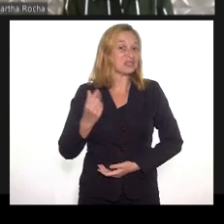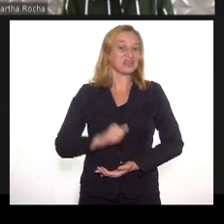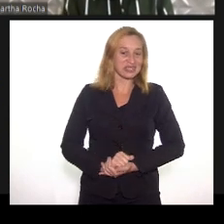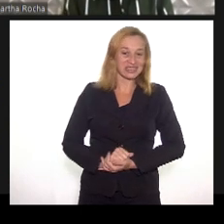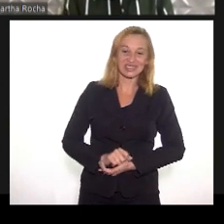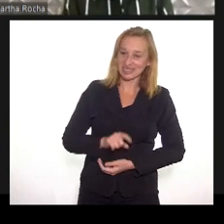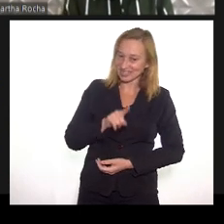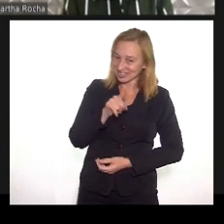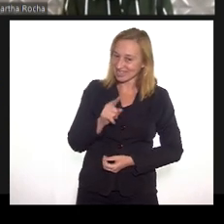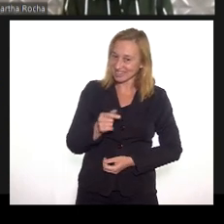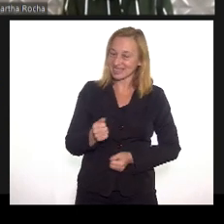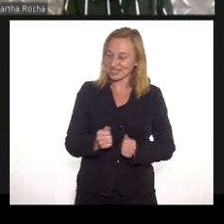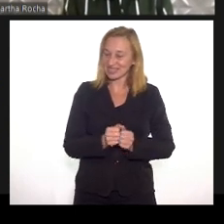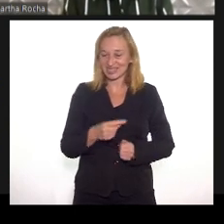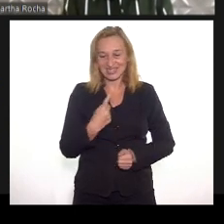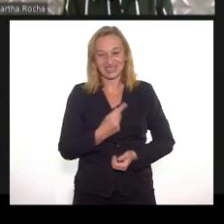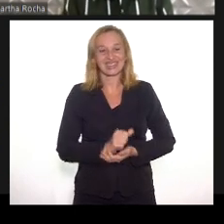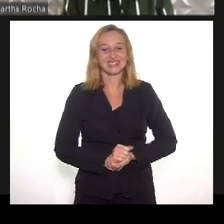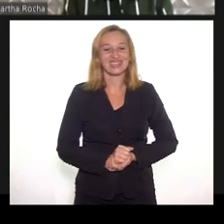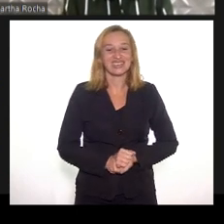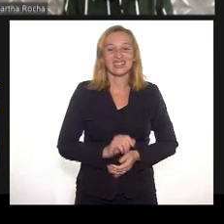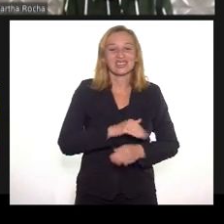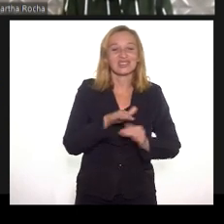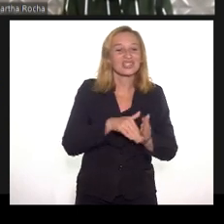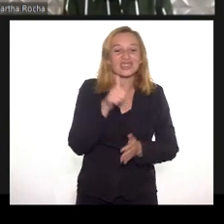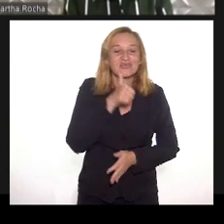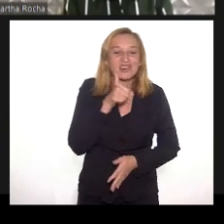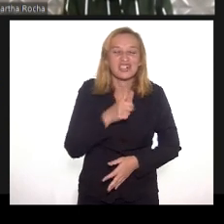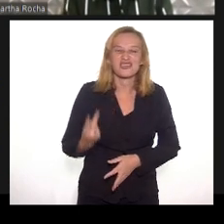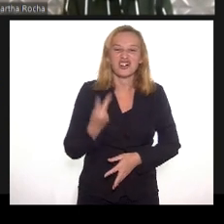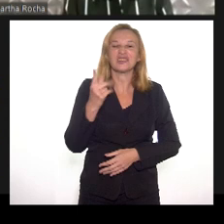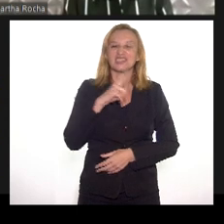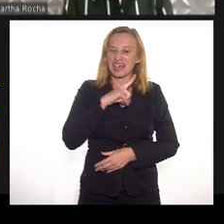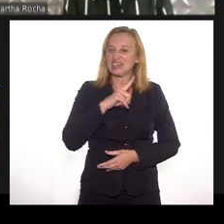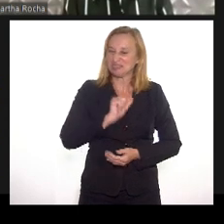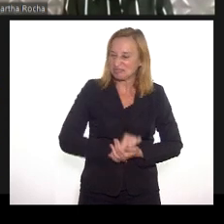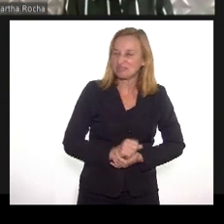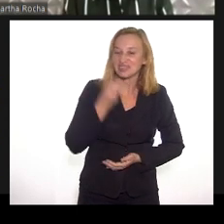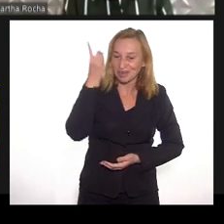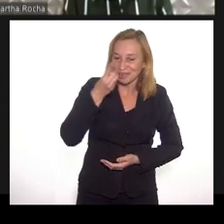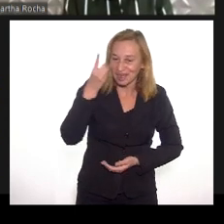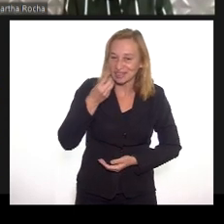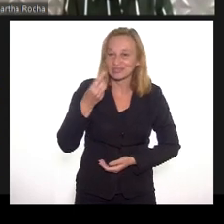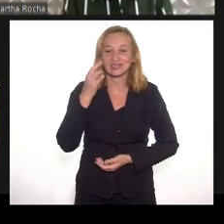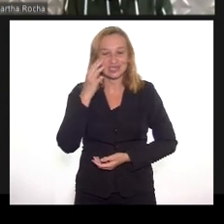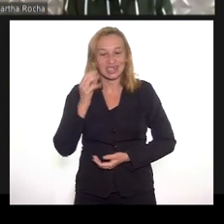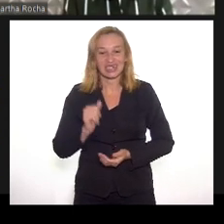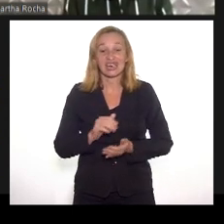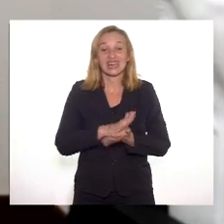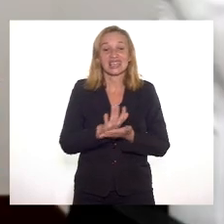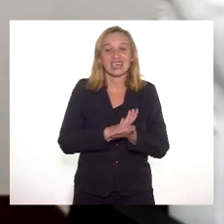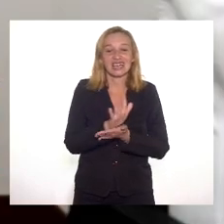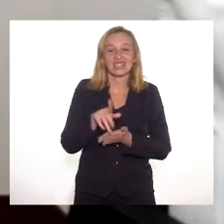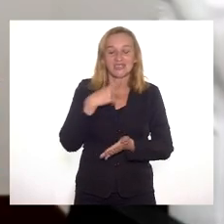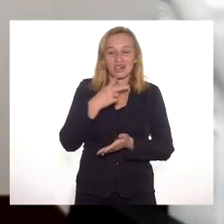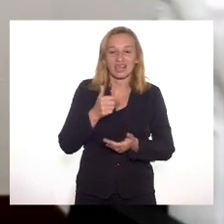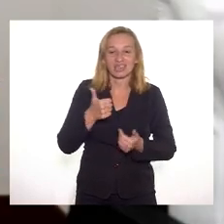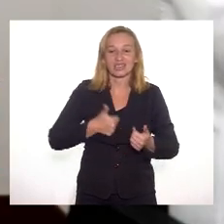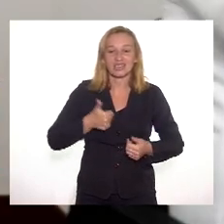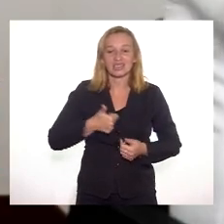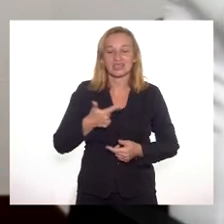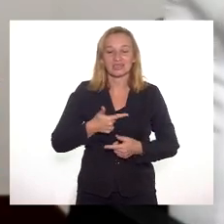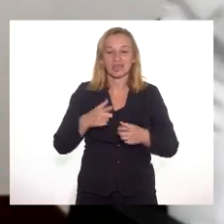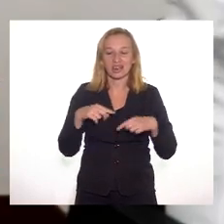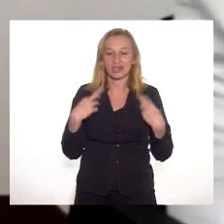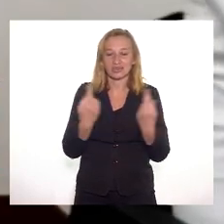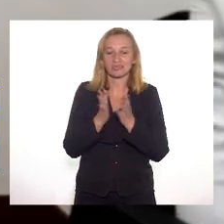E você não sabe bastante. Todas as mulheres têm muito valores, seu deputado Valdec. Nada mais a tratar na segunda sessão extraordinária,